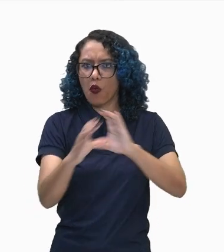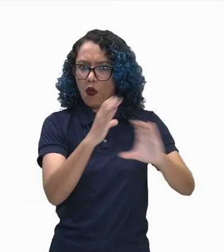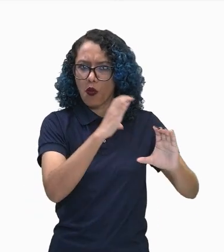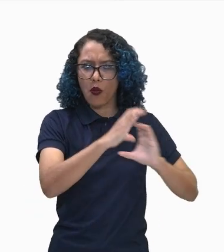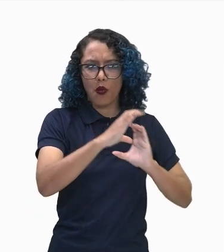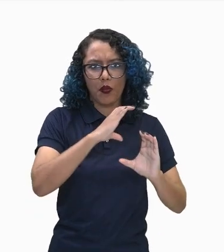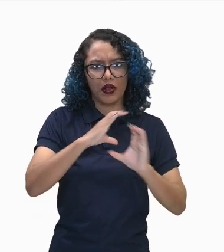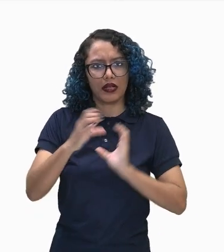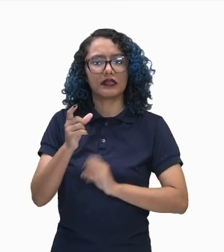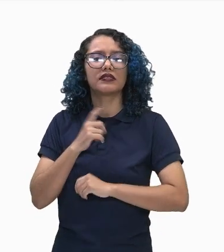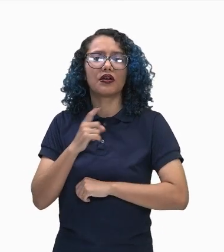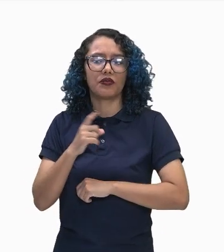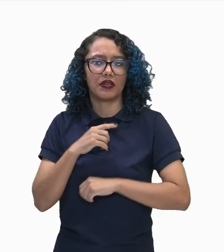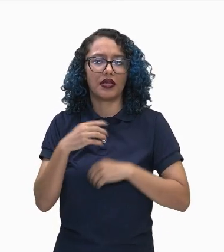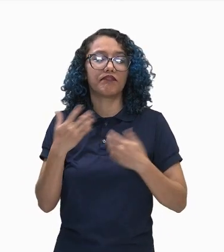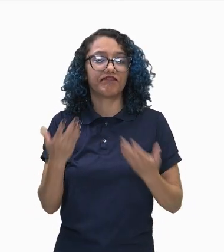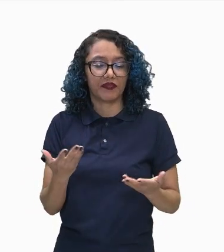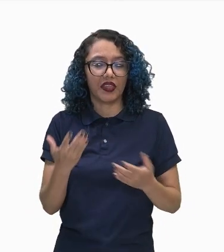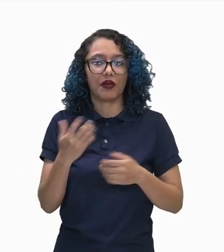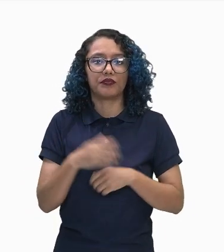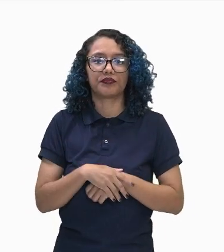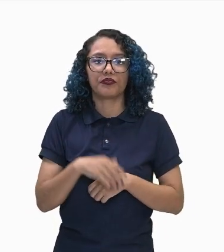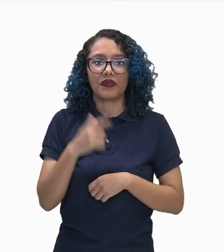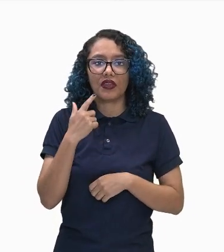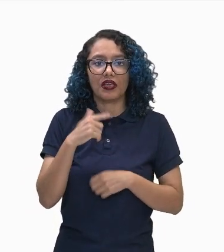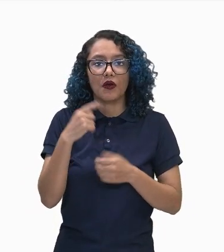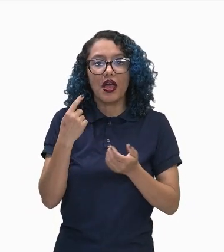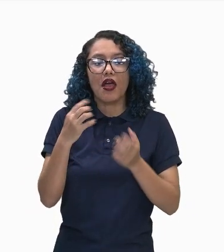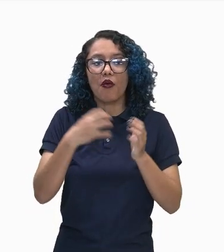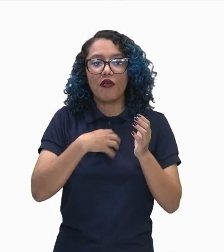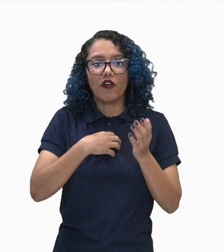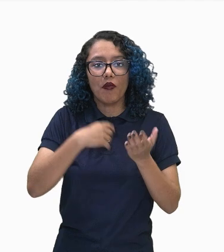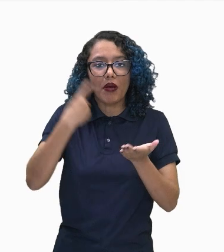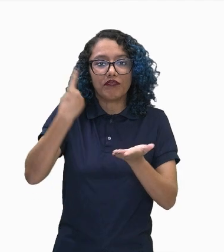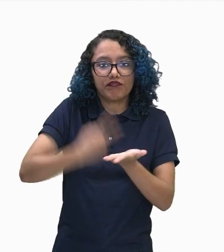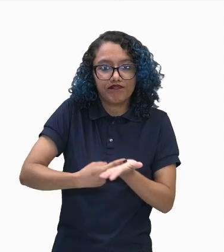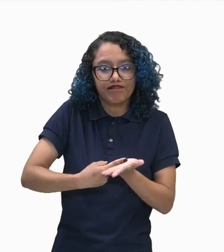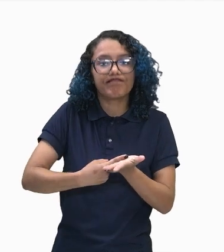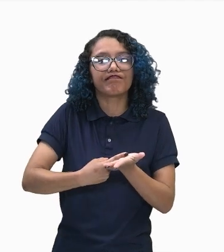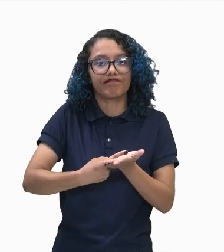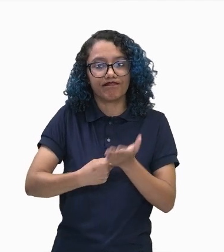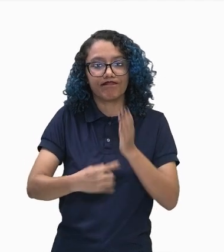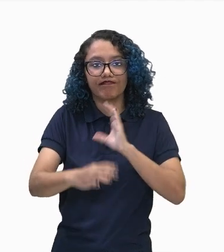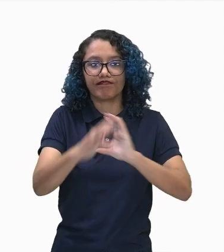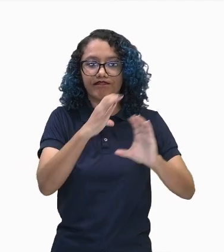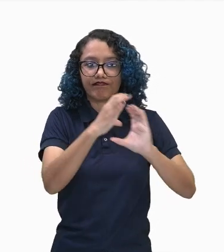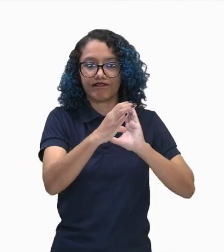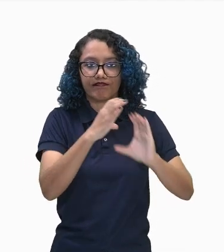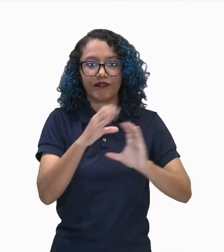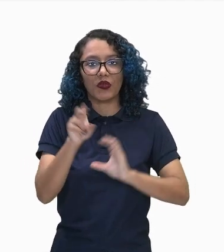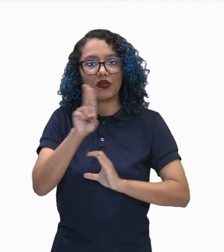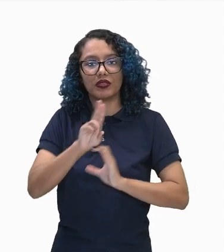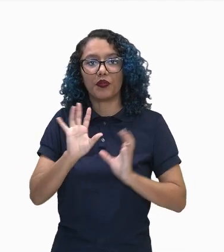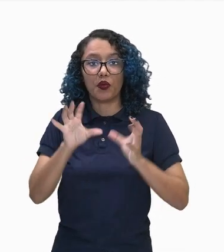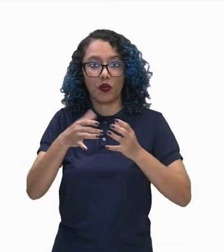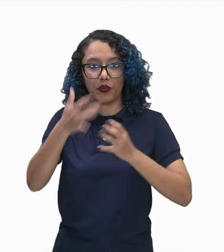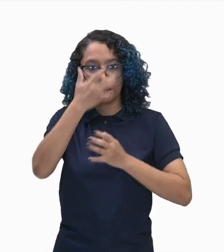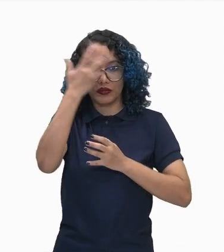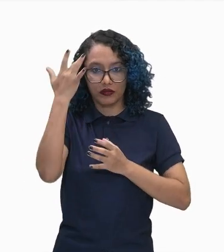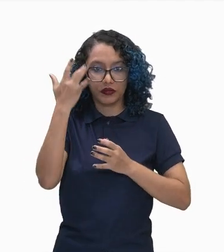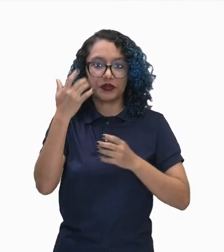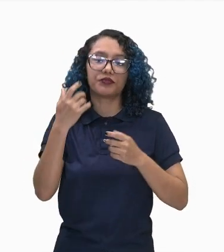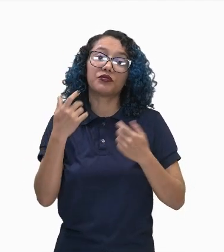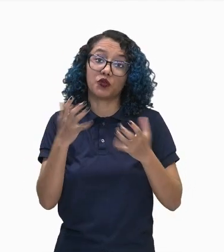forma convencionada de comunicação, utilizada por um grupo de pessoas. Tem que ser comum